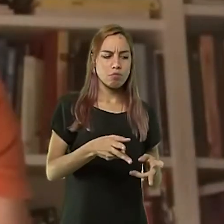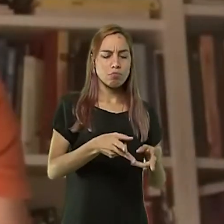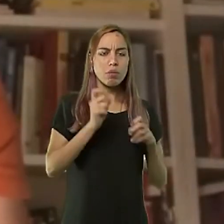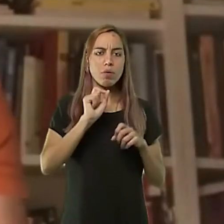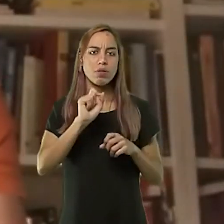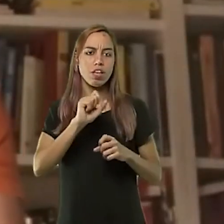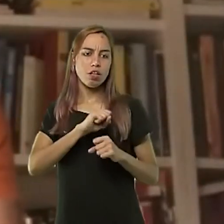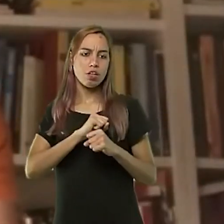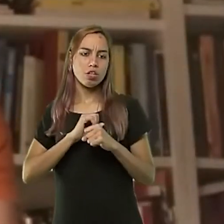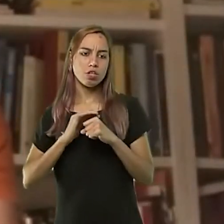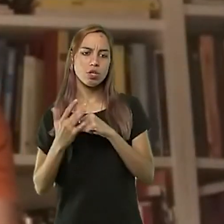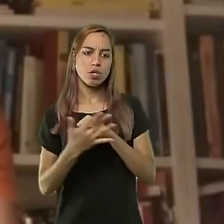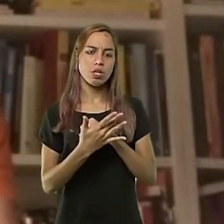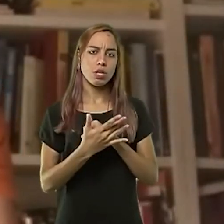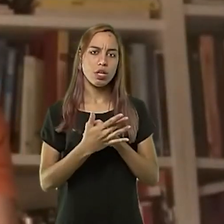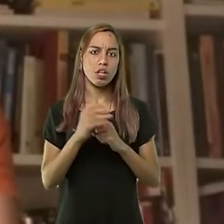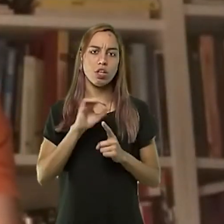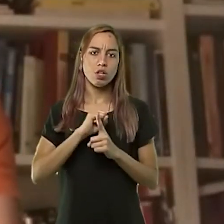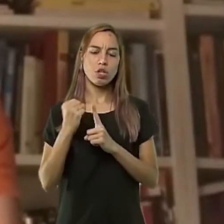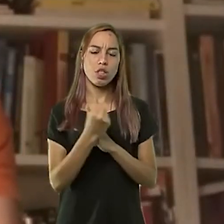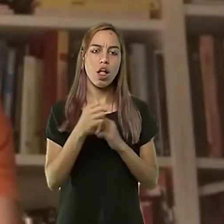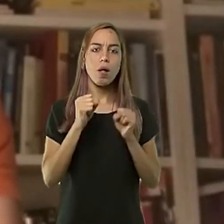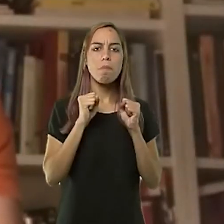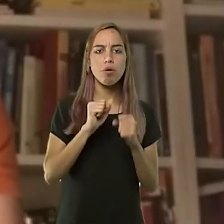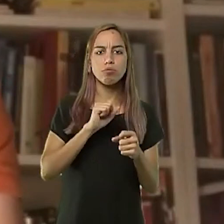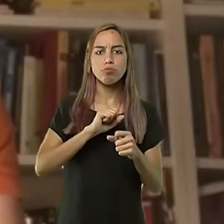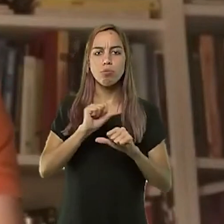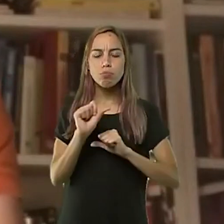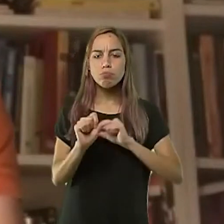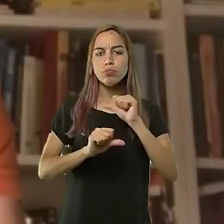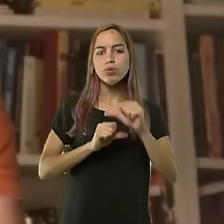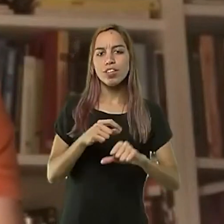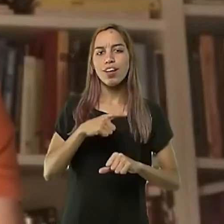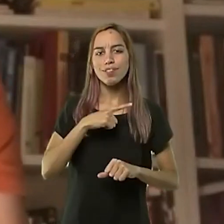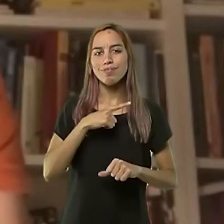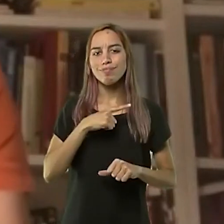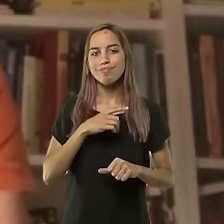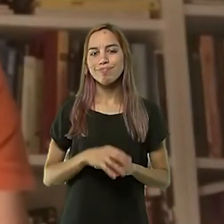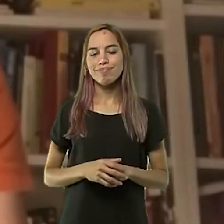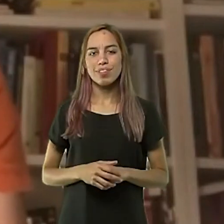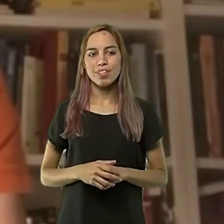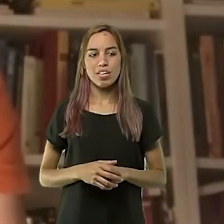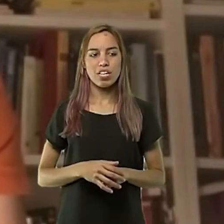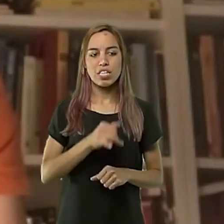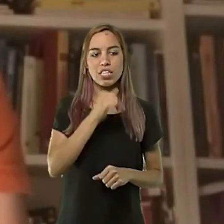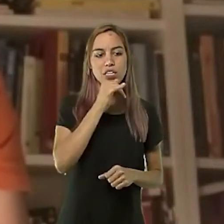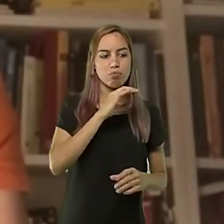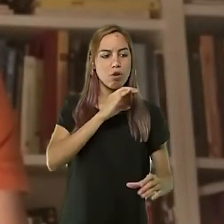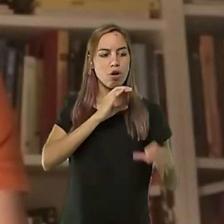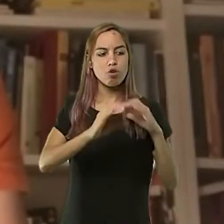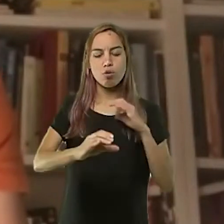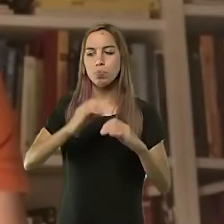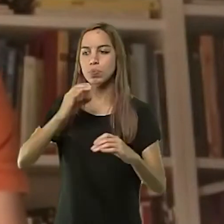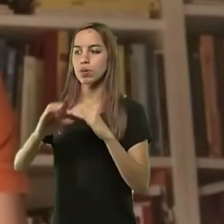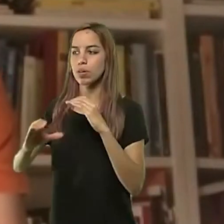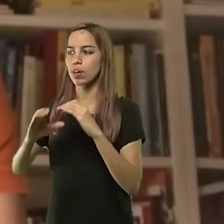precisamente através destas novas plataformas e destas novas maneiras de comunicarmos. Nem tudo será mau, claro.